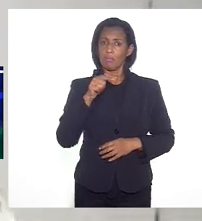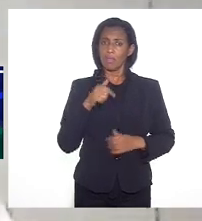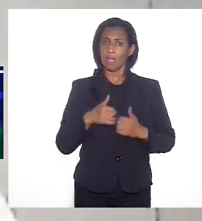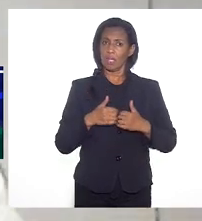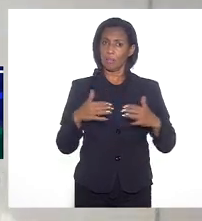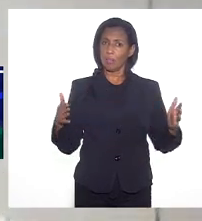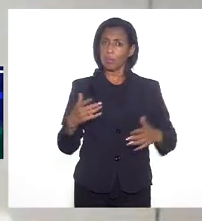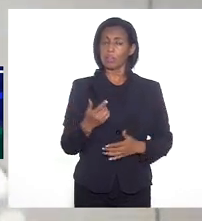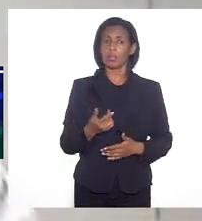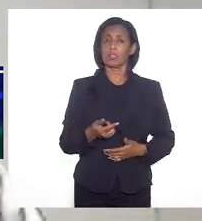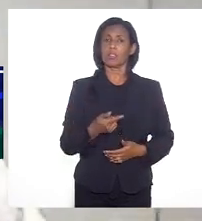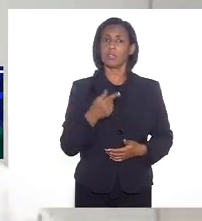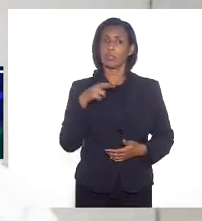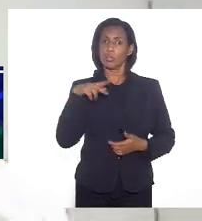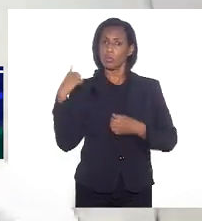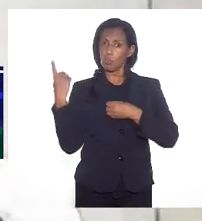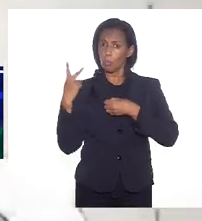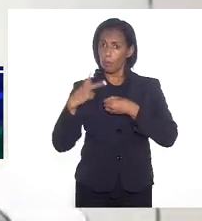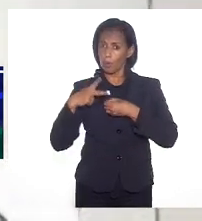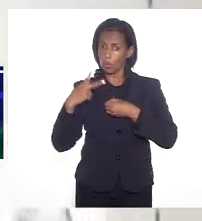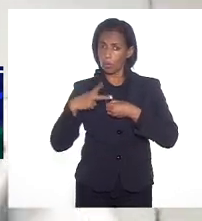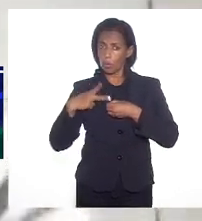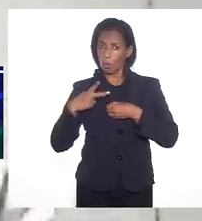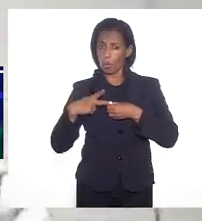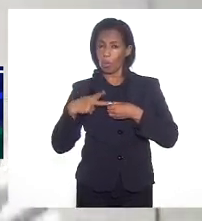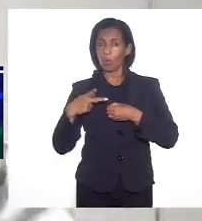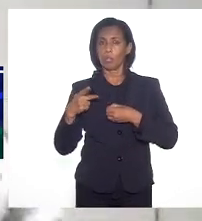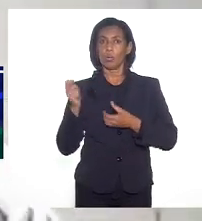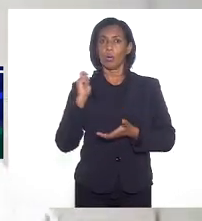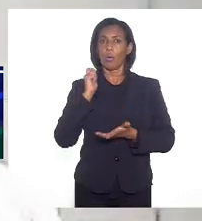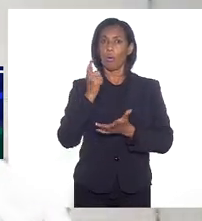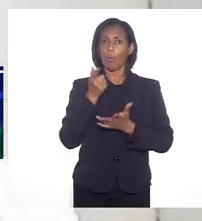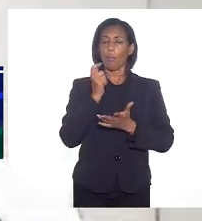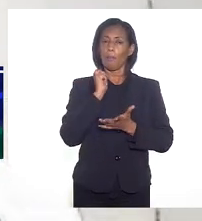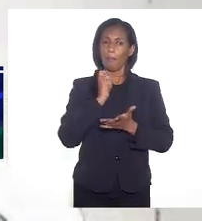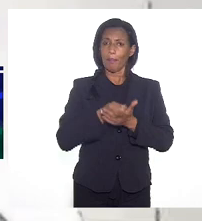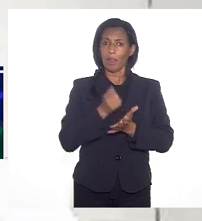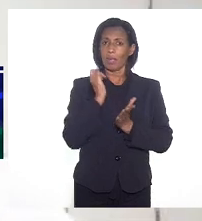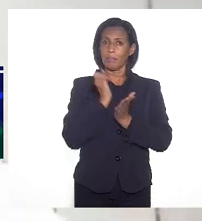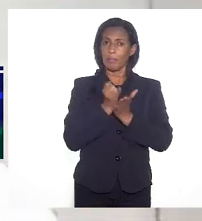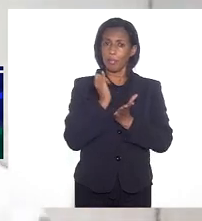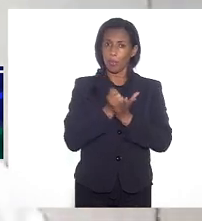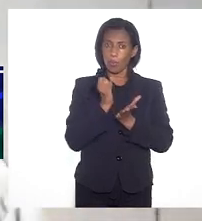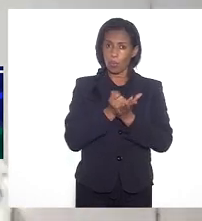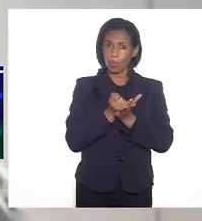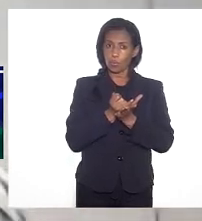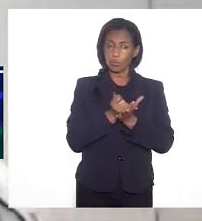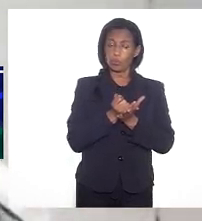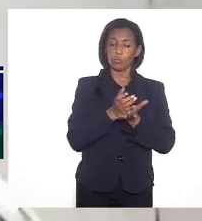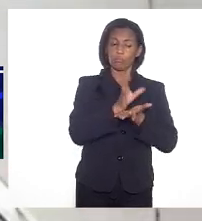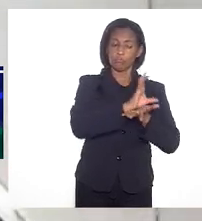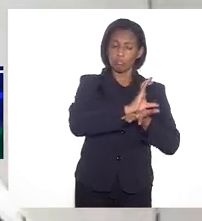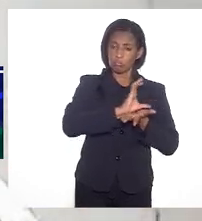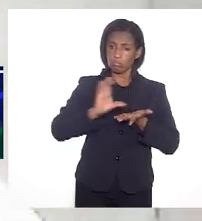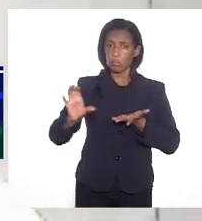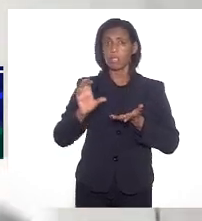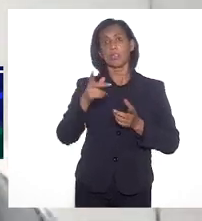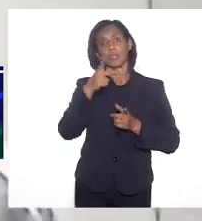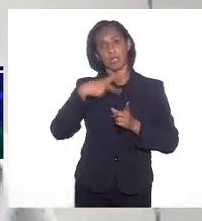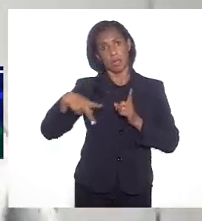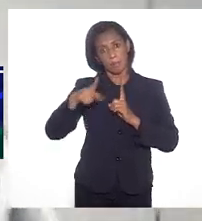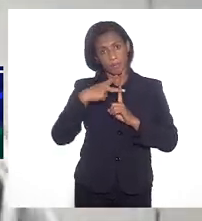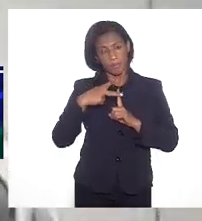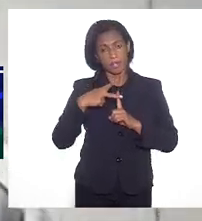de recursos como os royalties do petróleo como o parcelamento do ICMS serem destinados ao Rio Previdência